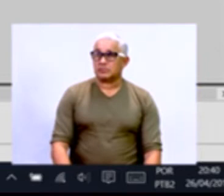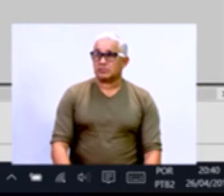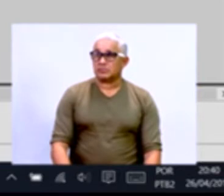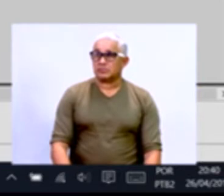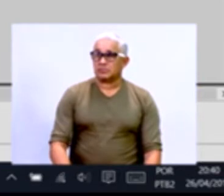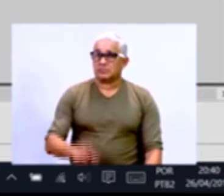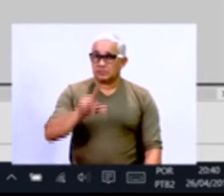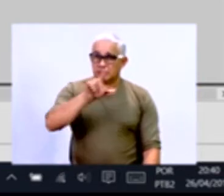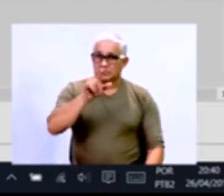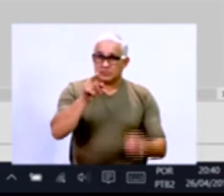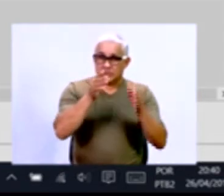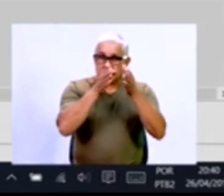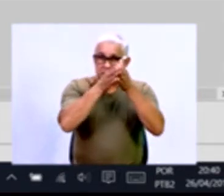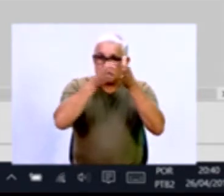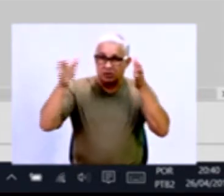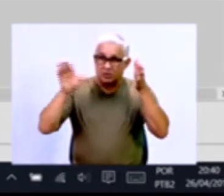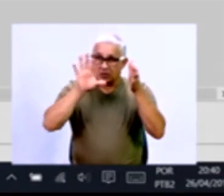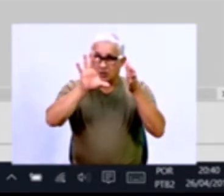Selecionei aqui.